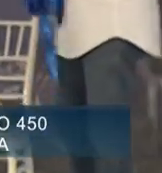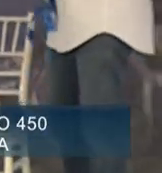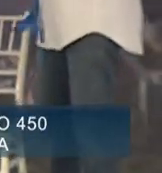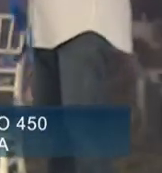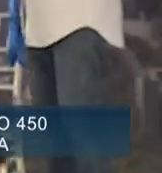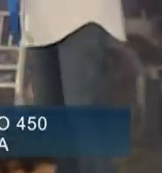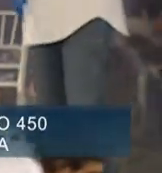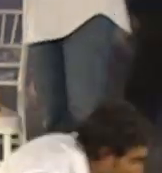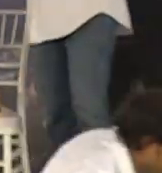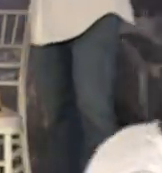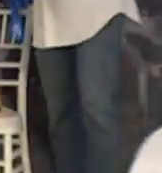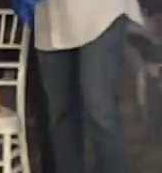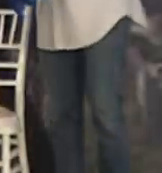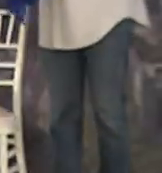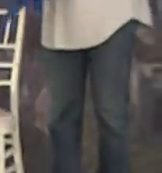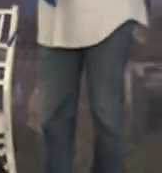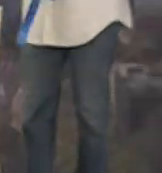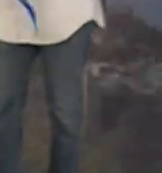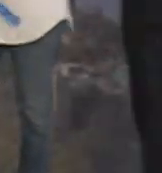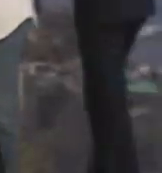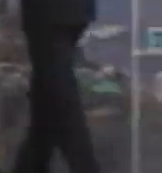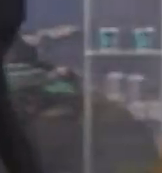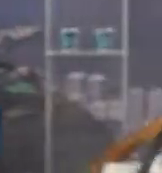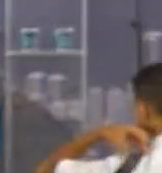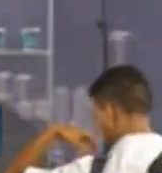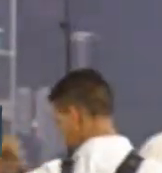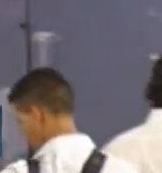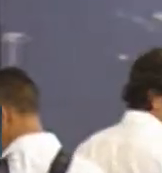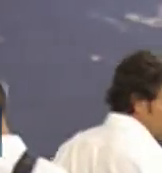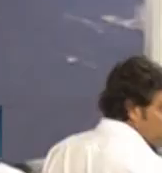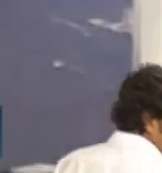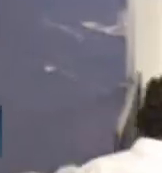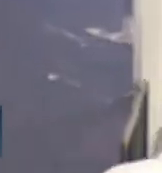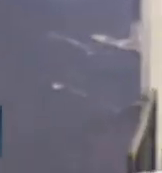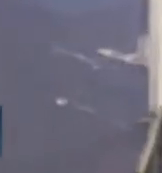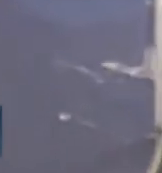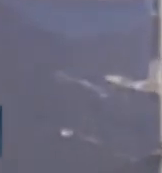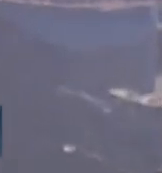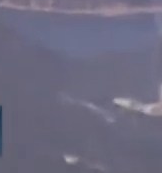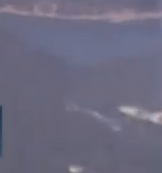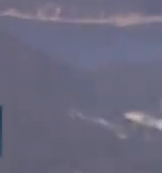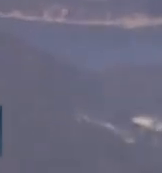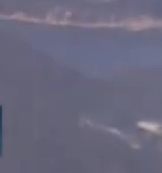Senhoras e senhores, com a palavra, a presidenta da República, Dilma Rousseff.